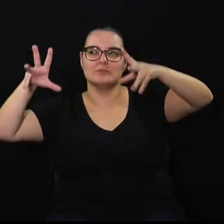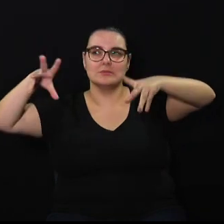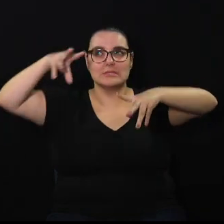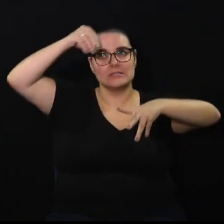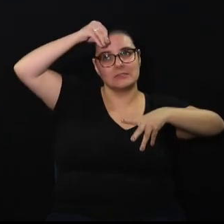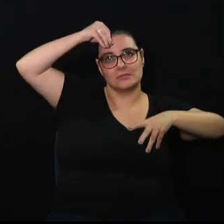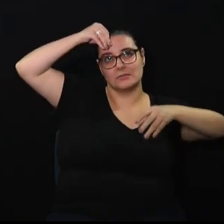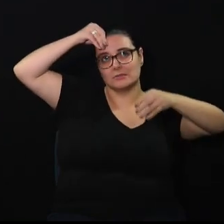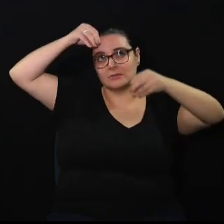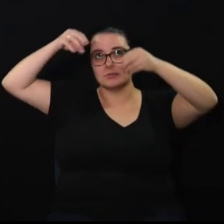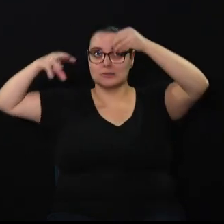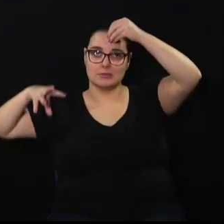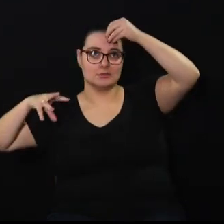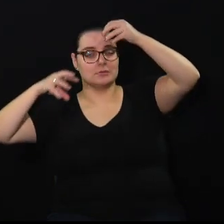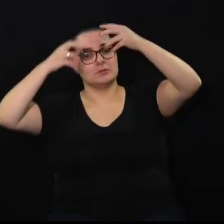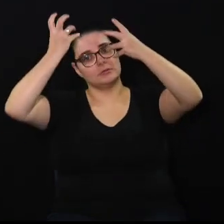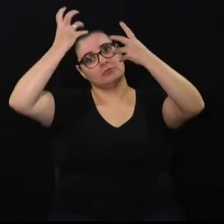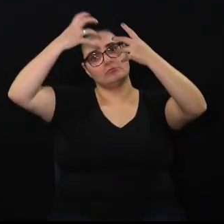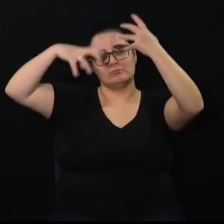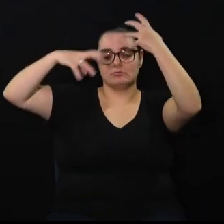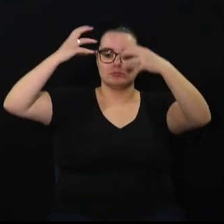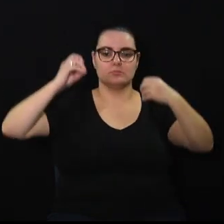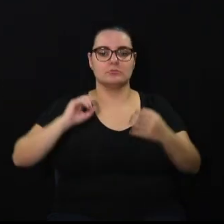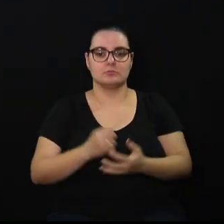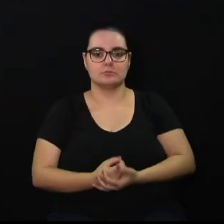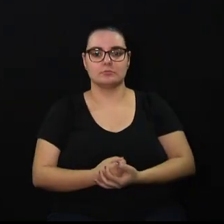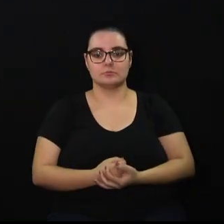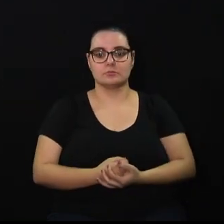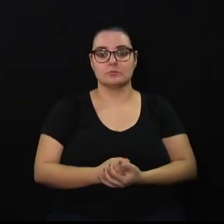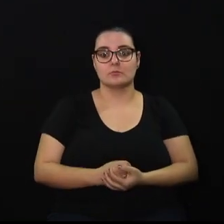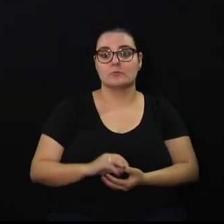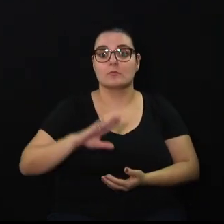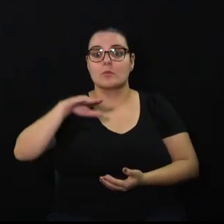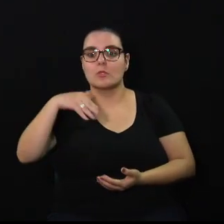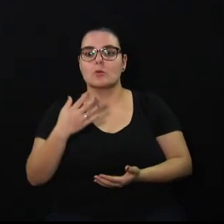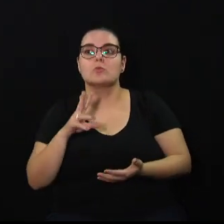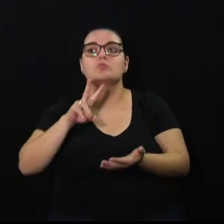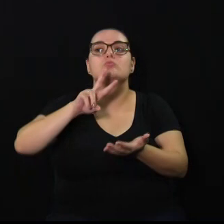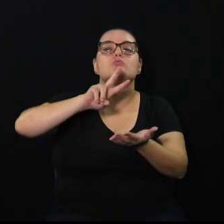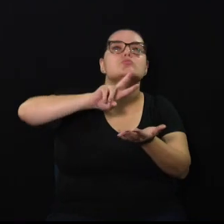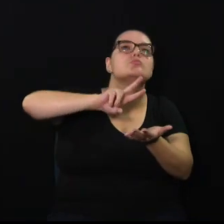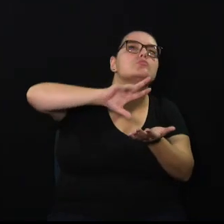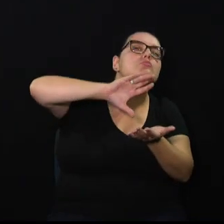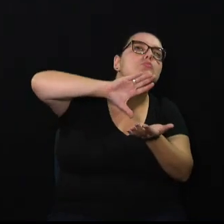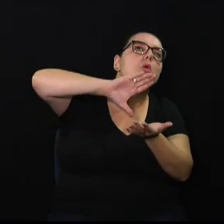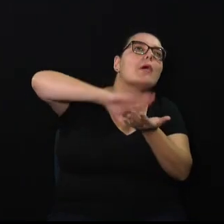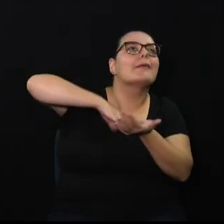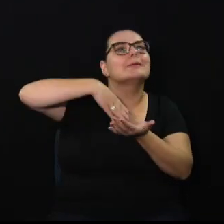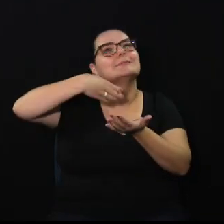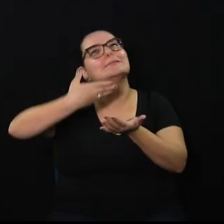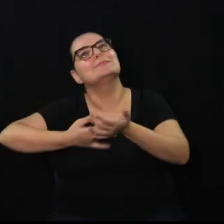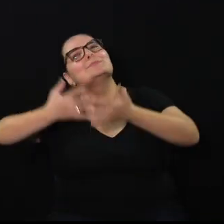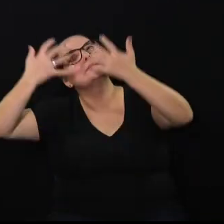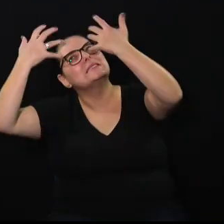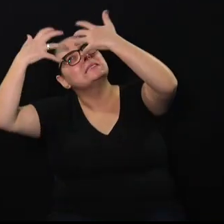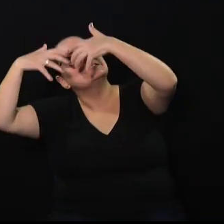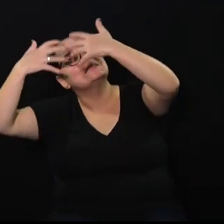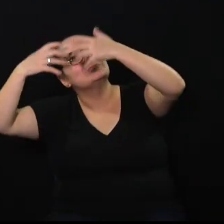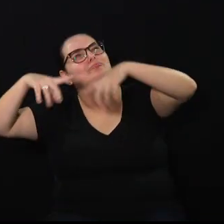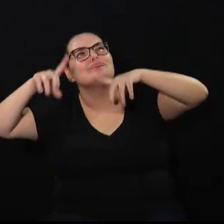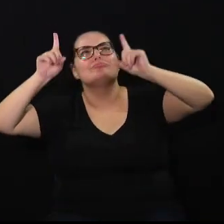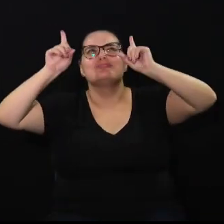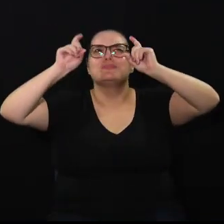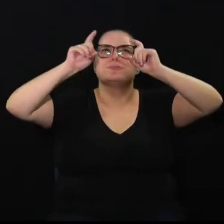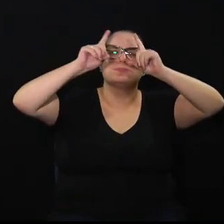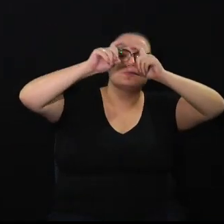então há a hora de interpretar no cérebro é bem doloroso nem